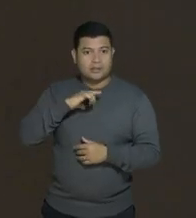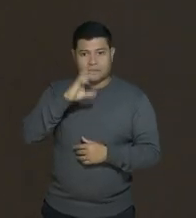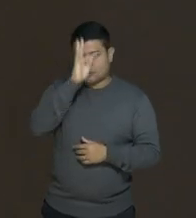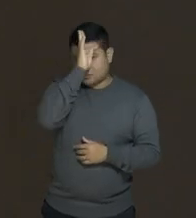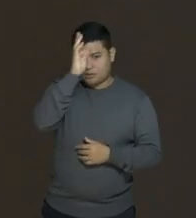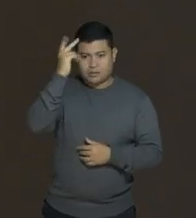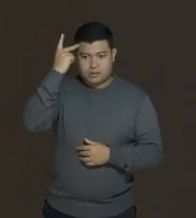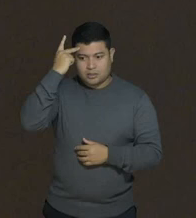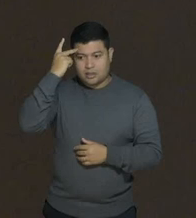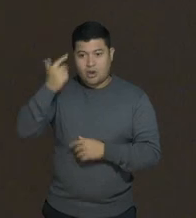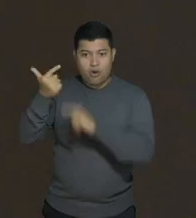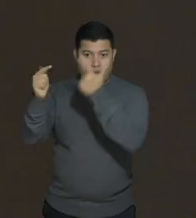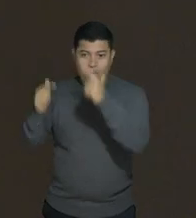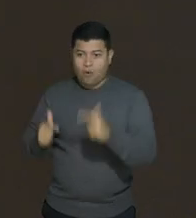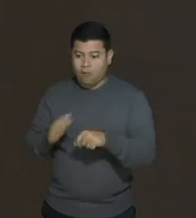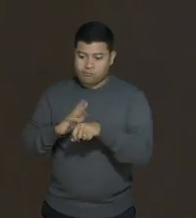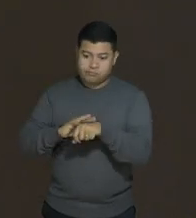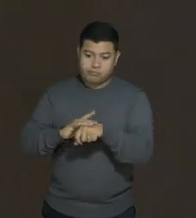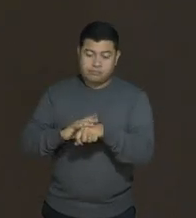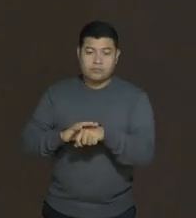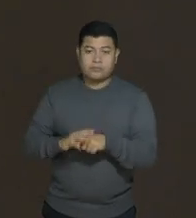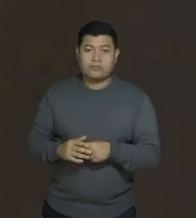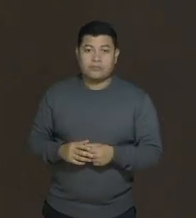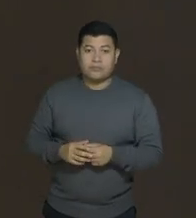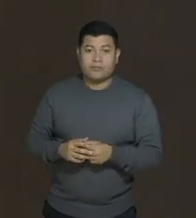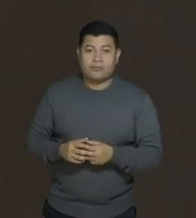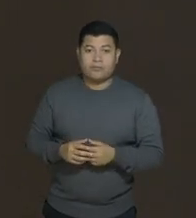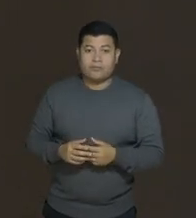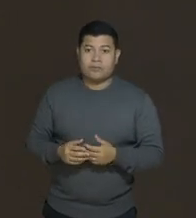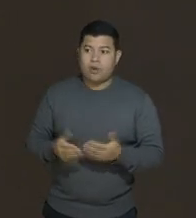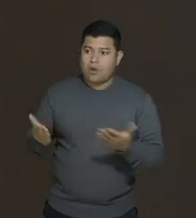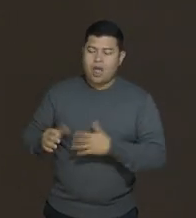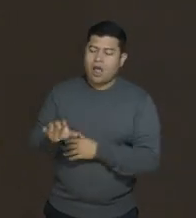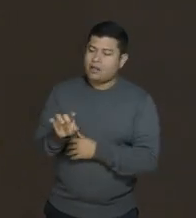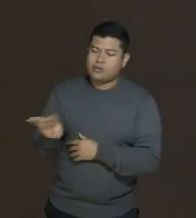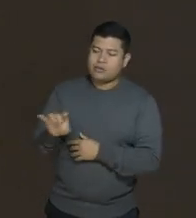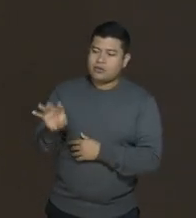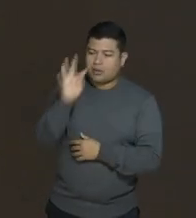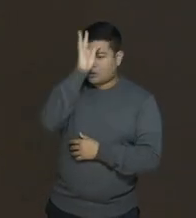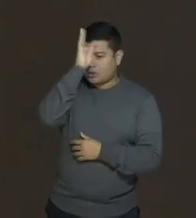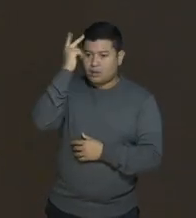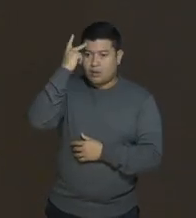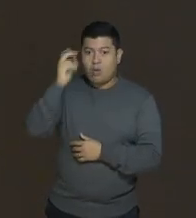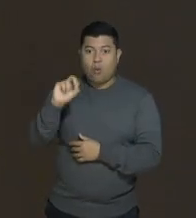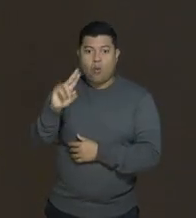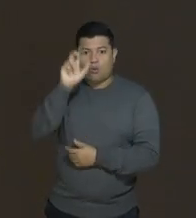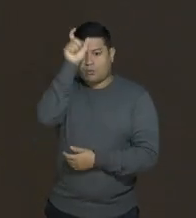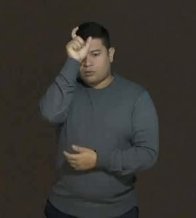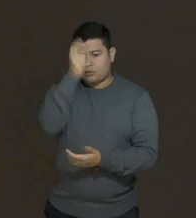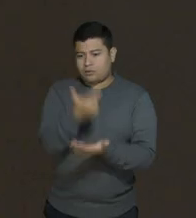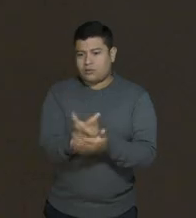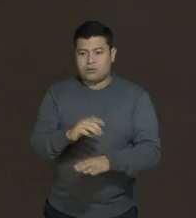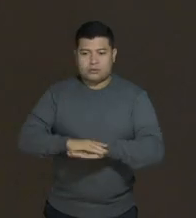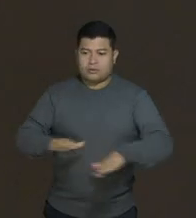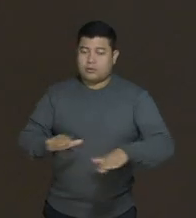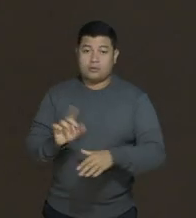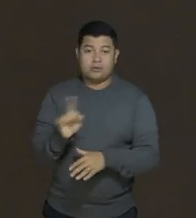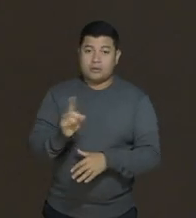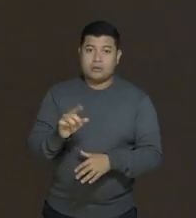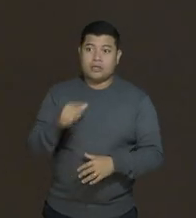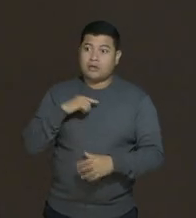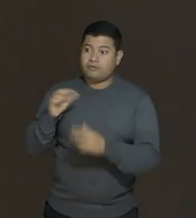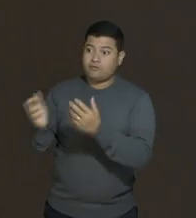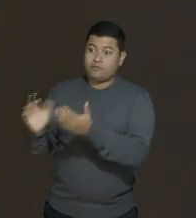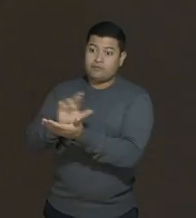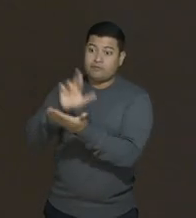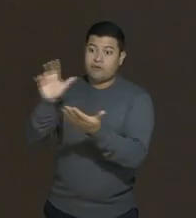É difícil você dizer que a criança é só TDAH ou é só disléxica. Eles têm muita comorbidade junto.